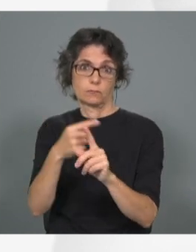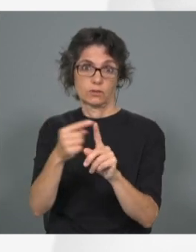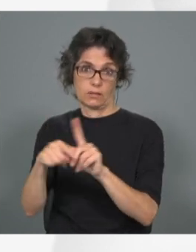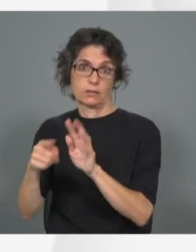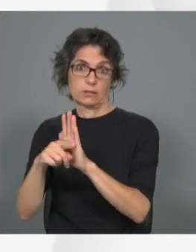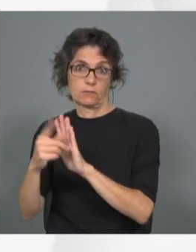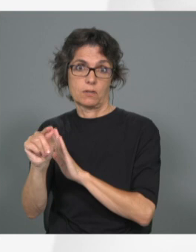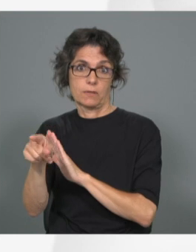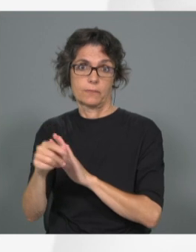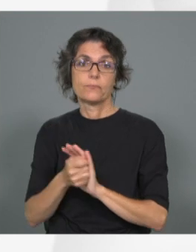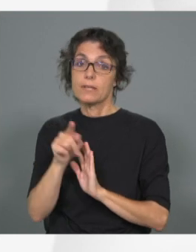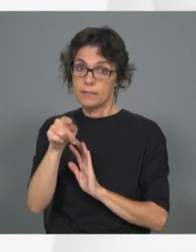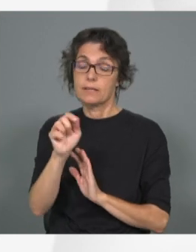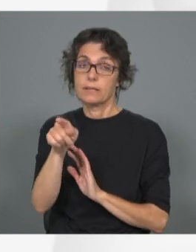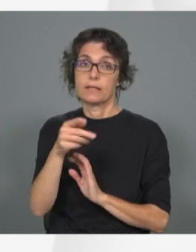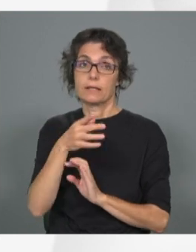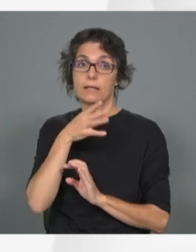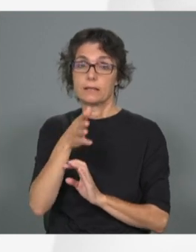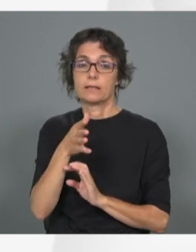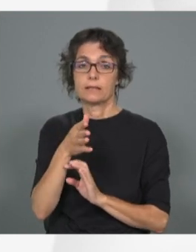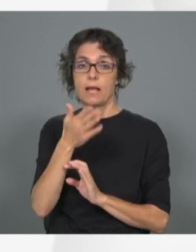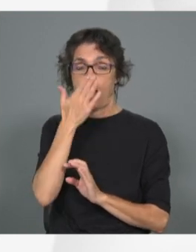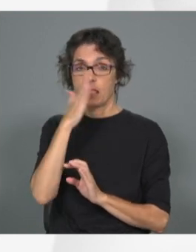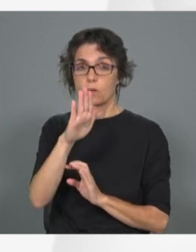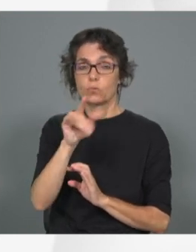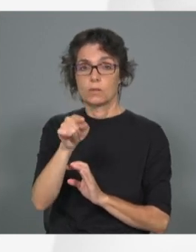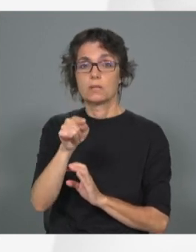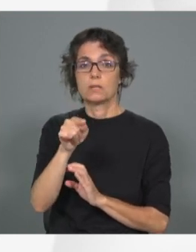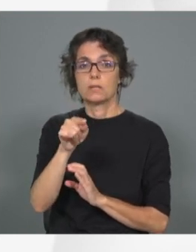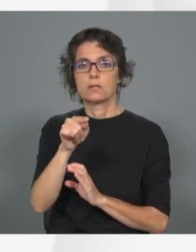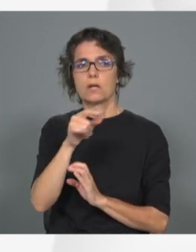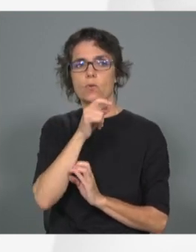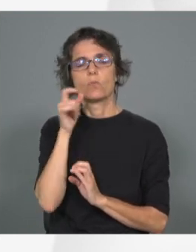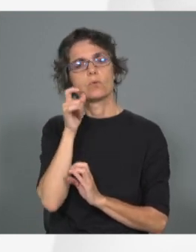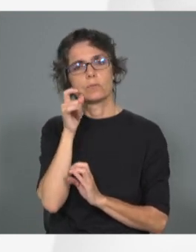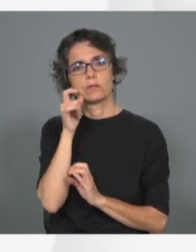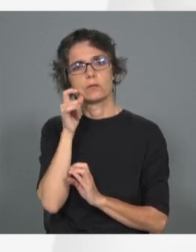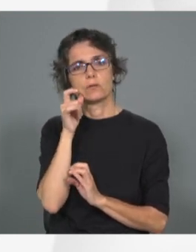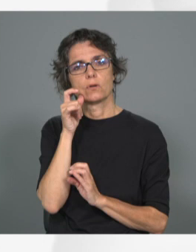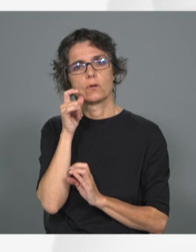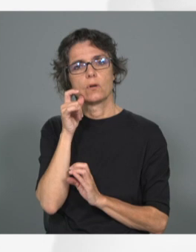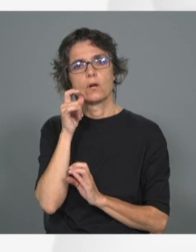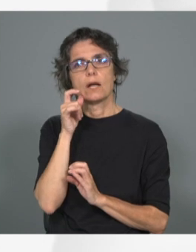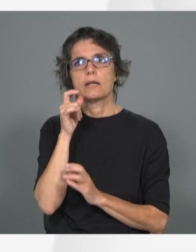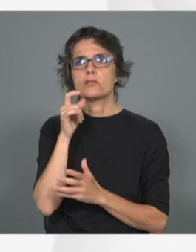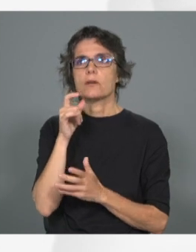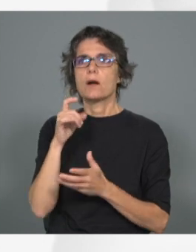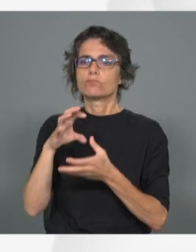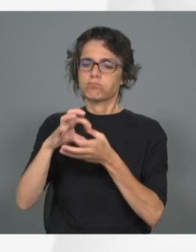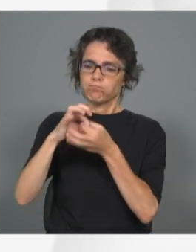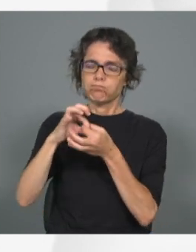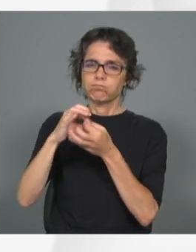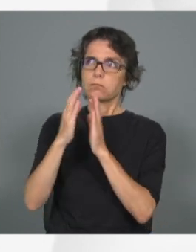ele fala, a atitude, este compromisso e esta fidelidade à palavra de Deus, àquilo que Deus lhe